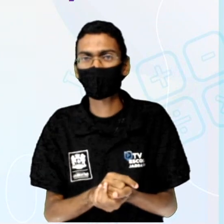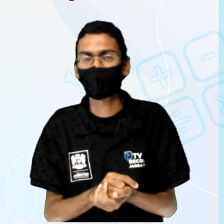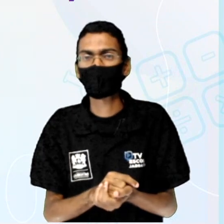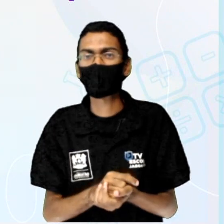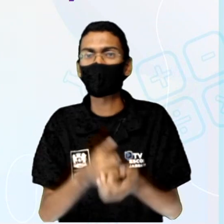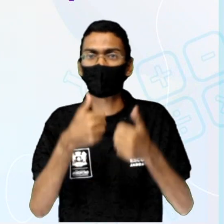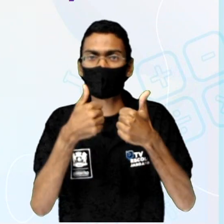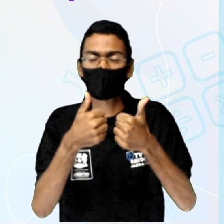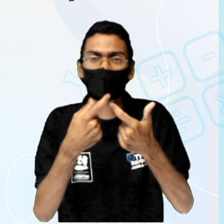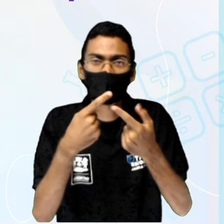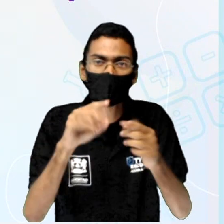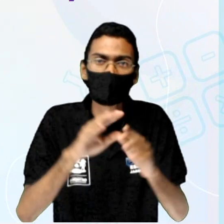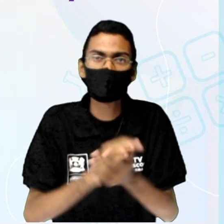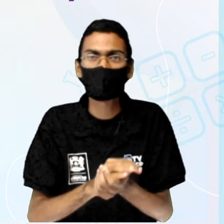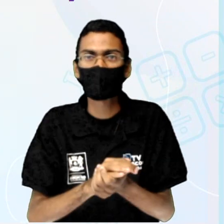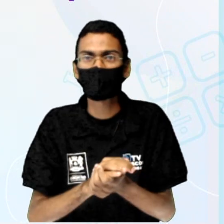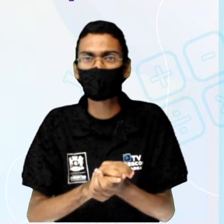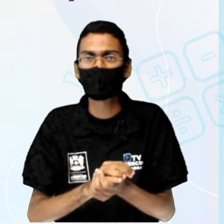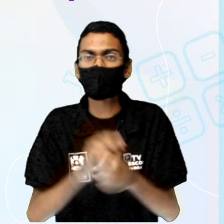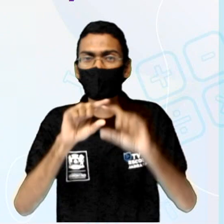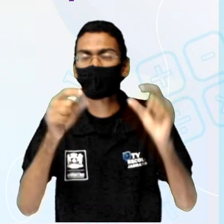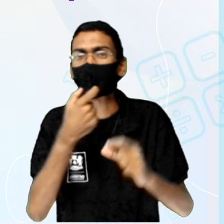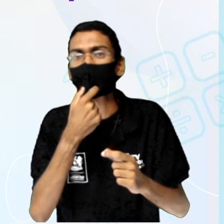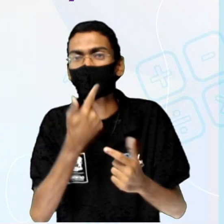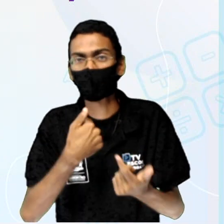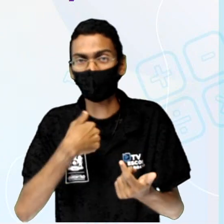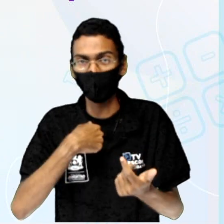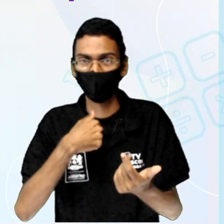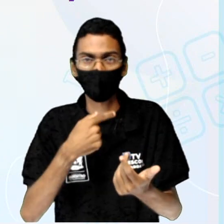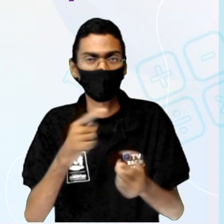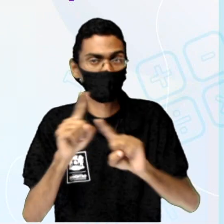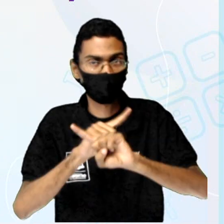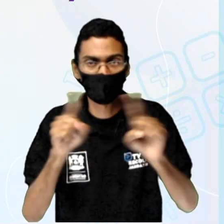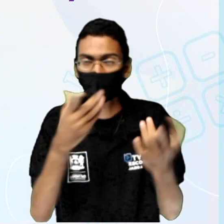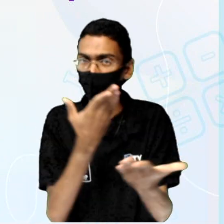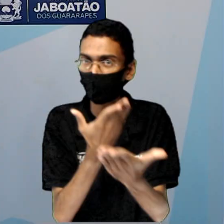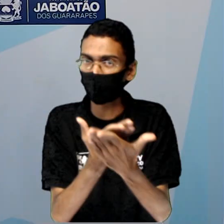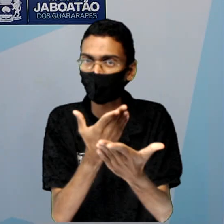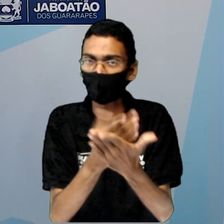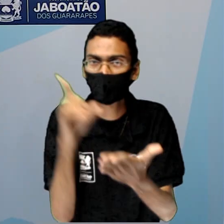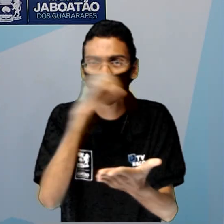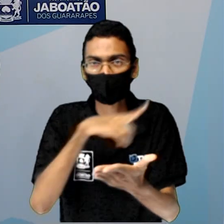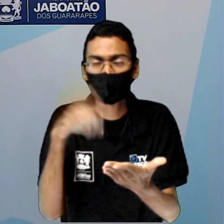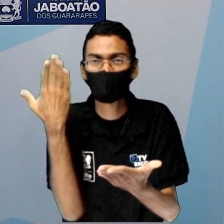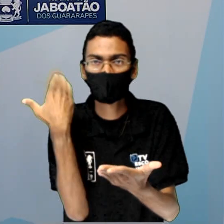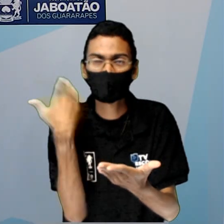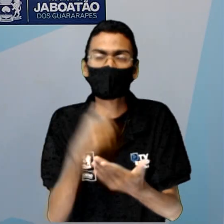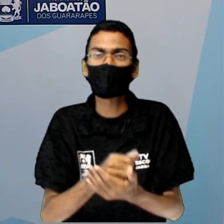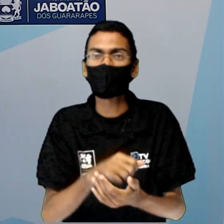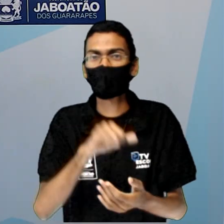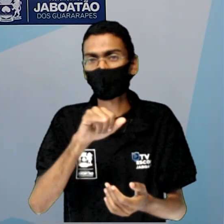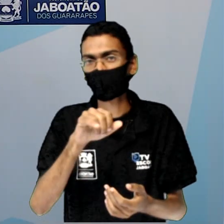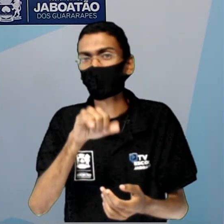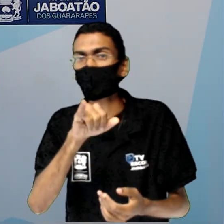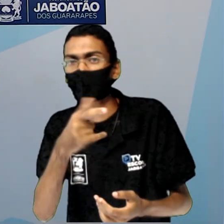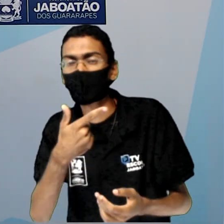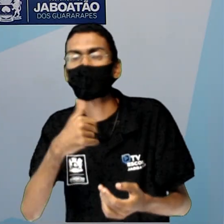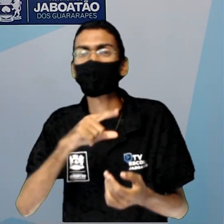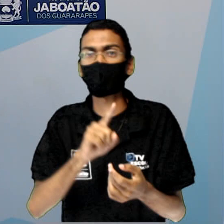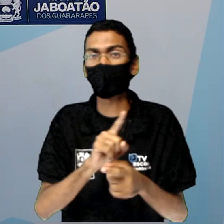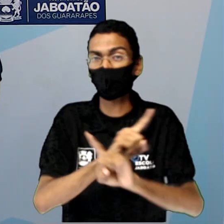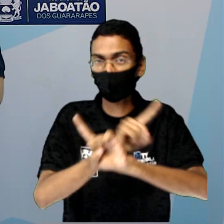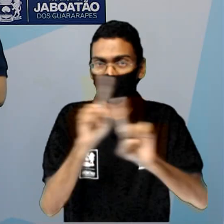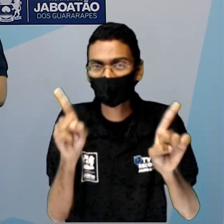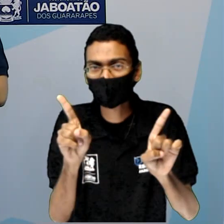study last Sunday. Eu não estudei domingo passado. Se tem a negação didn't, o verbo volta